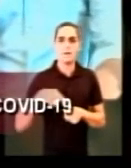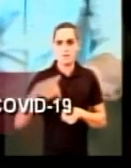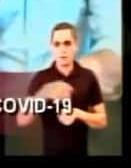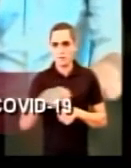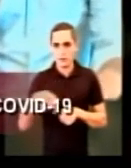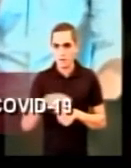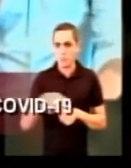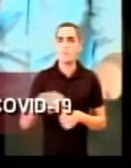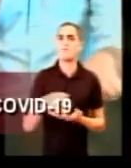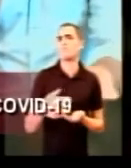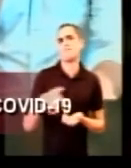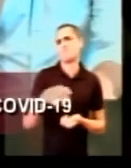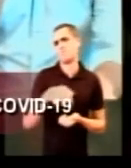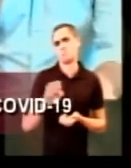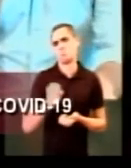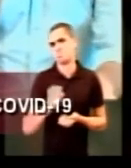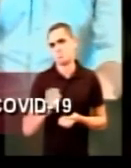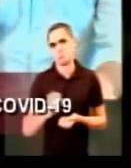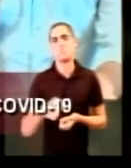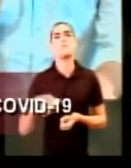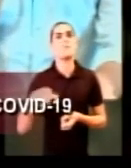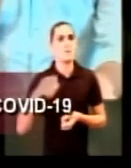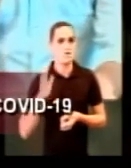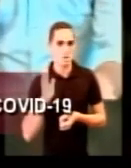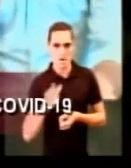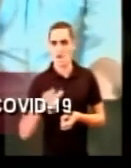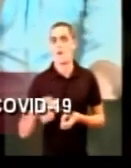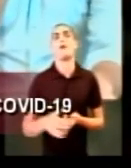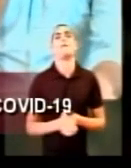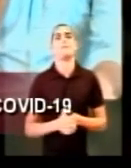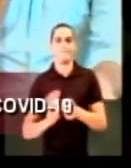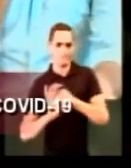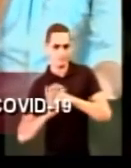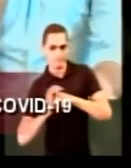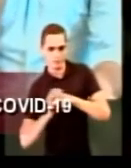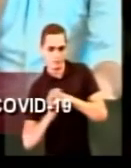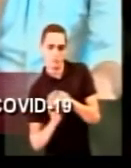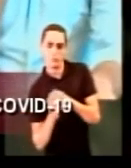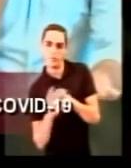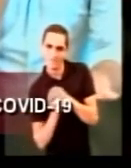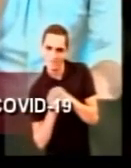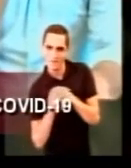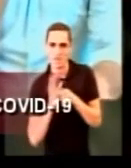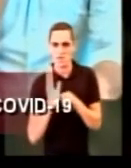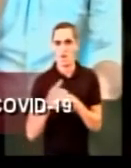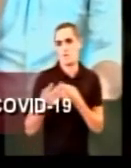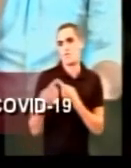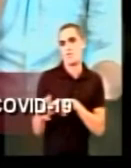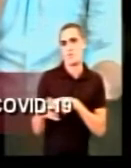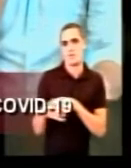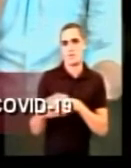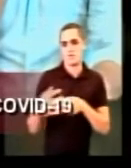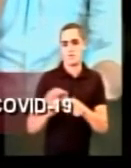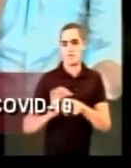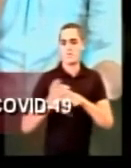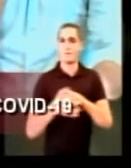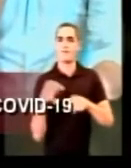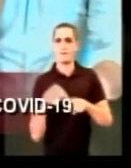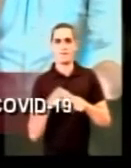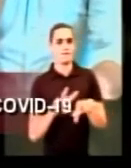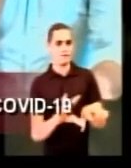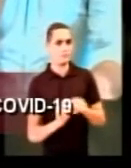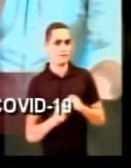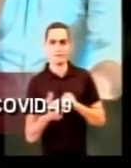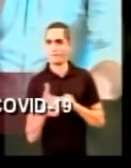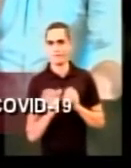77% delas, 78%, estarão protegidas contra essa doença. E 100% de